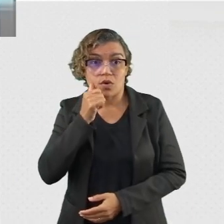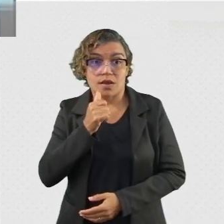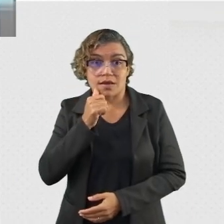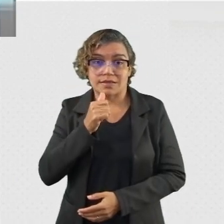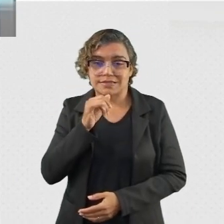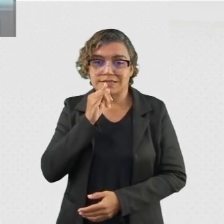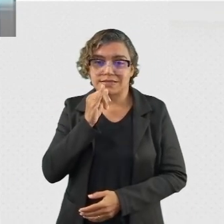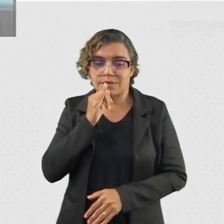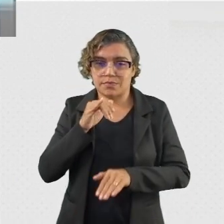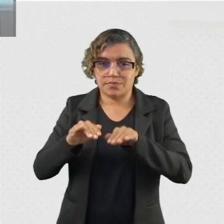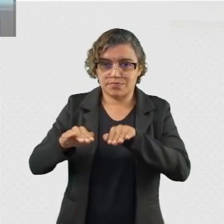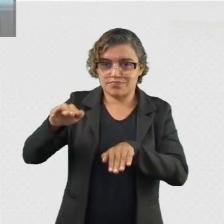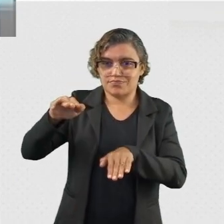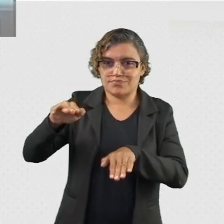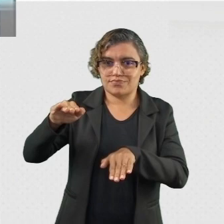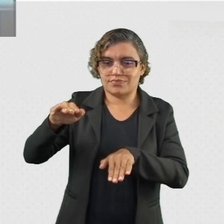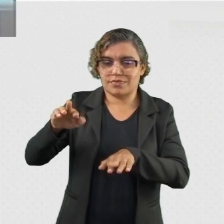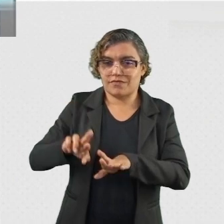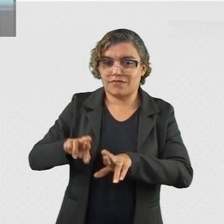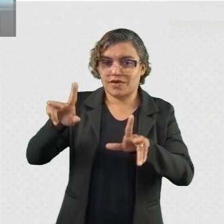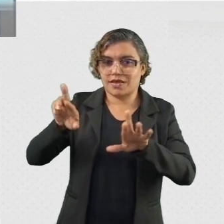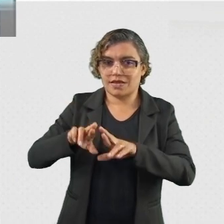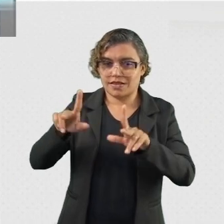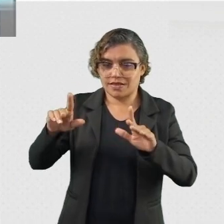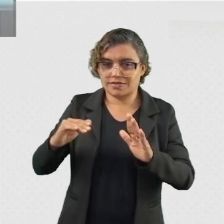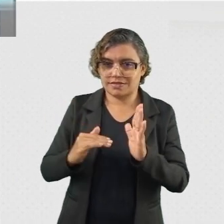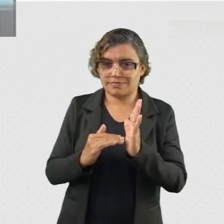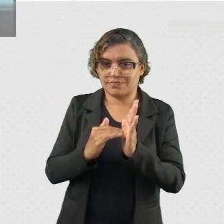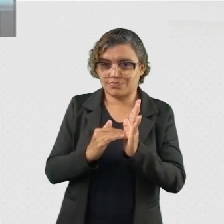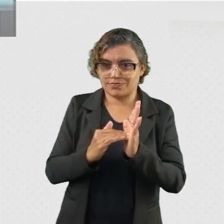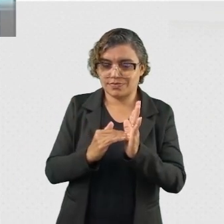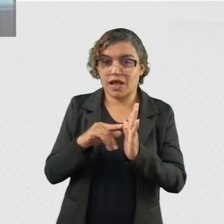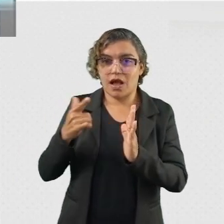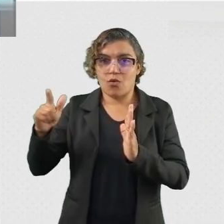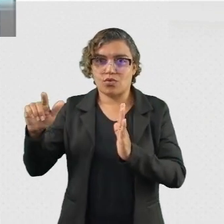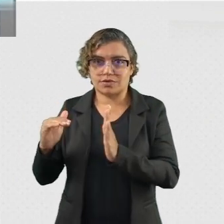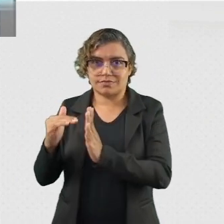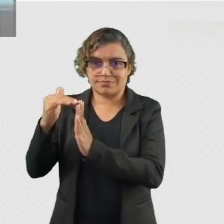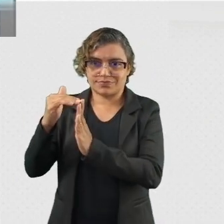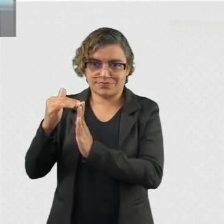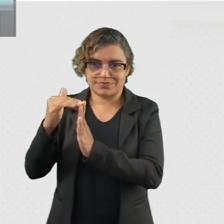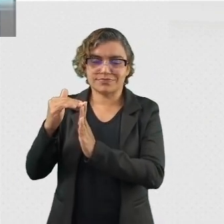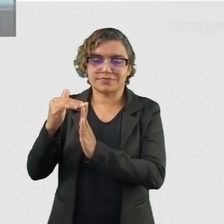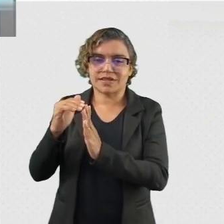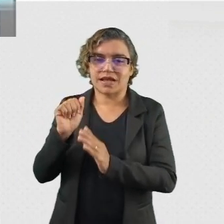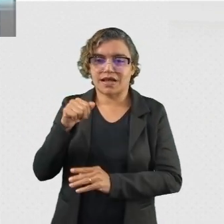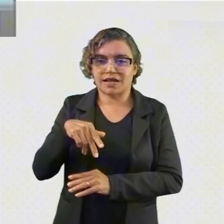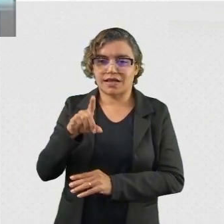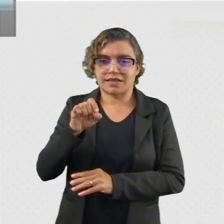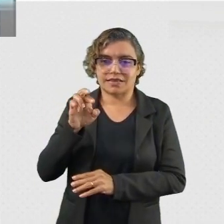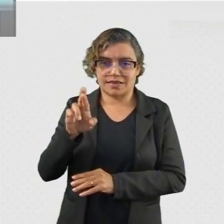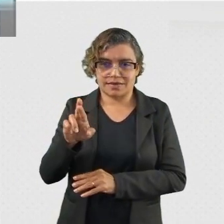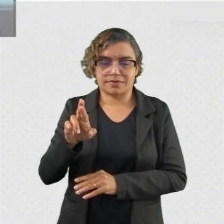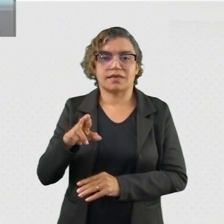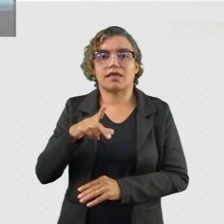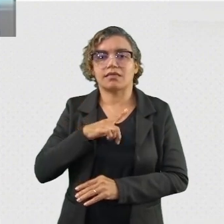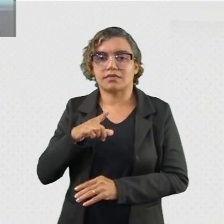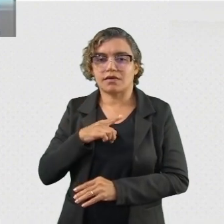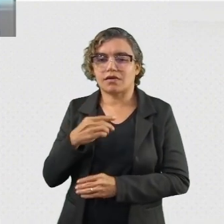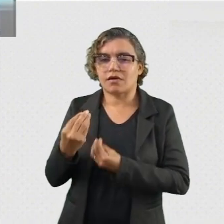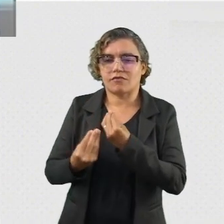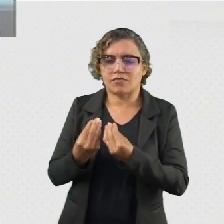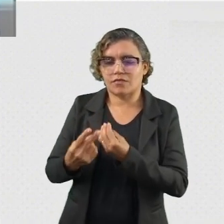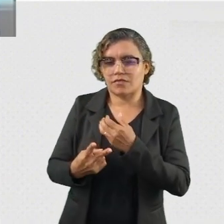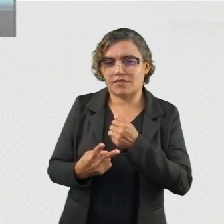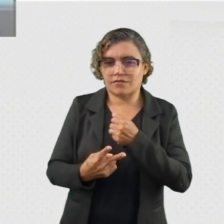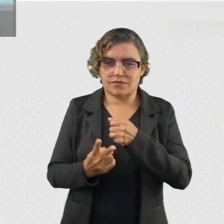elas estão em diferentes andares, né? Quando você analisa o elemento verbal.